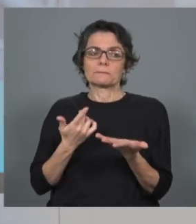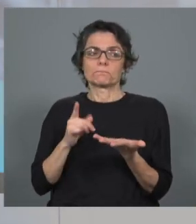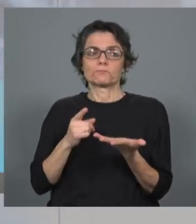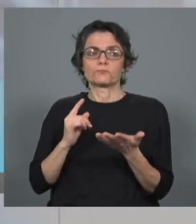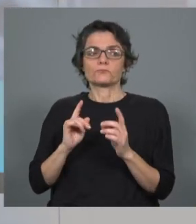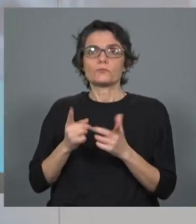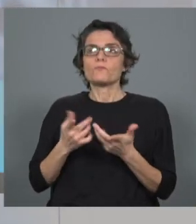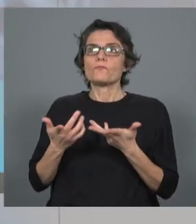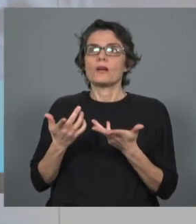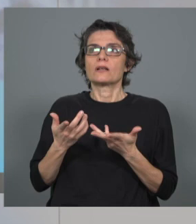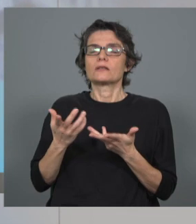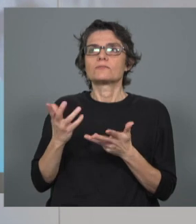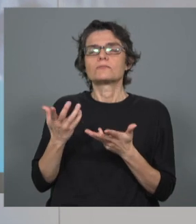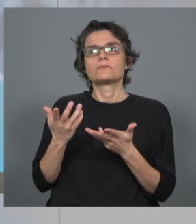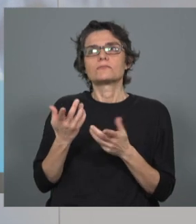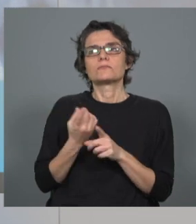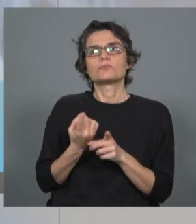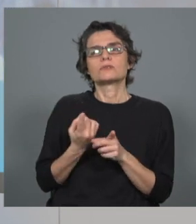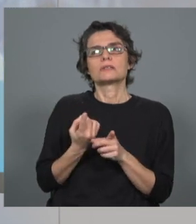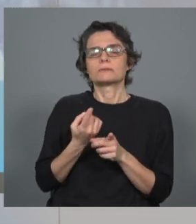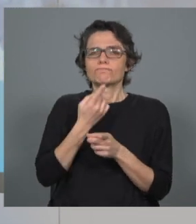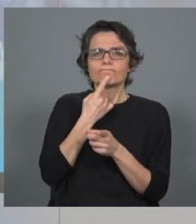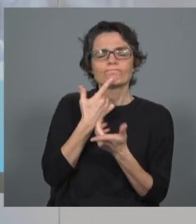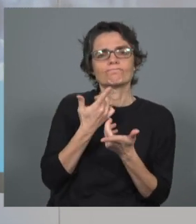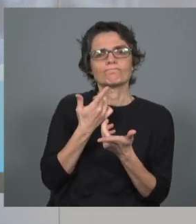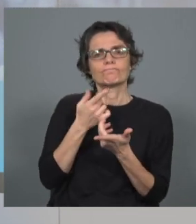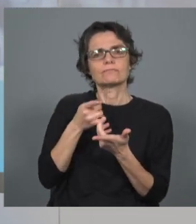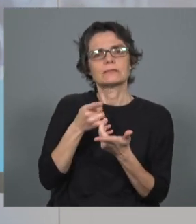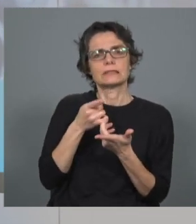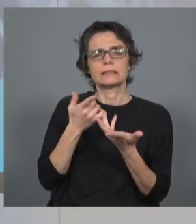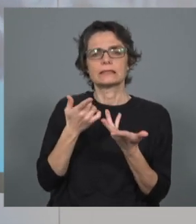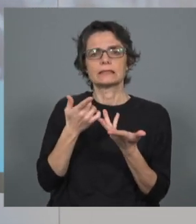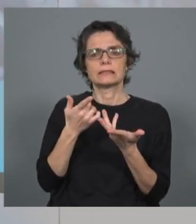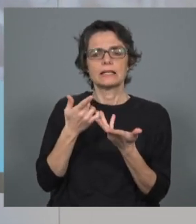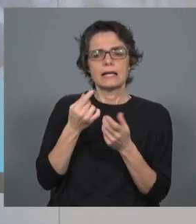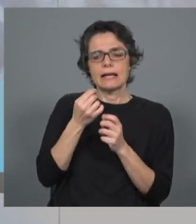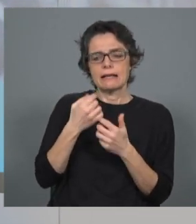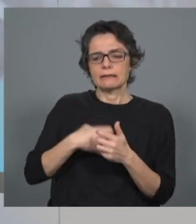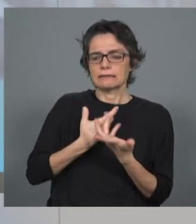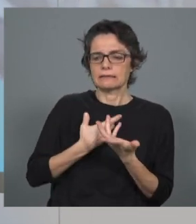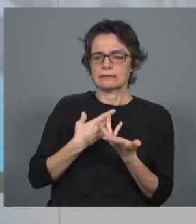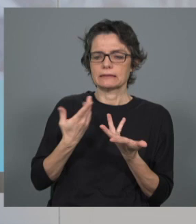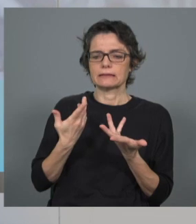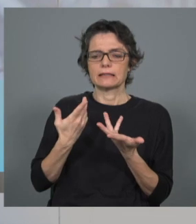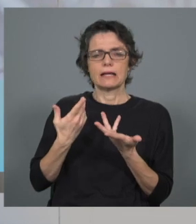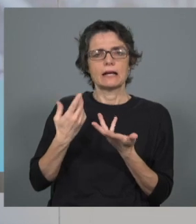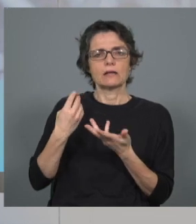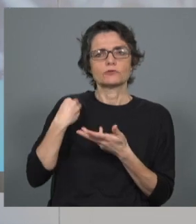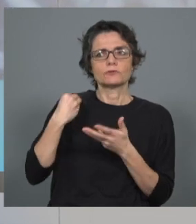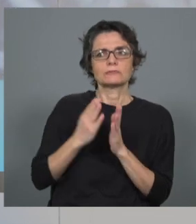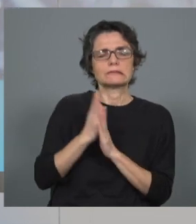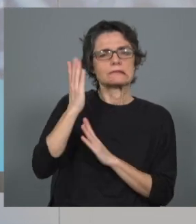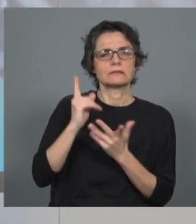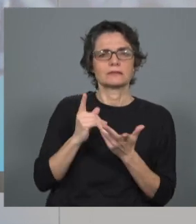comecei a discernir, foi por basicamente uma deucidência. Eu chamo isto sempre uma deucidência. Porque eu não